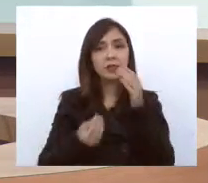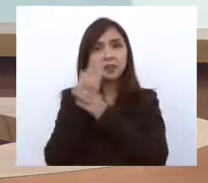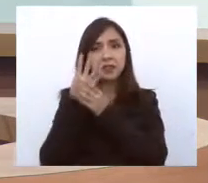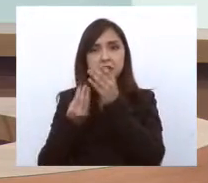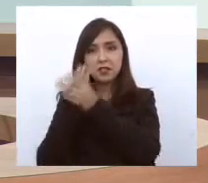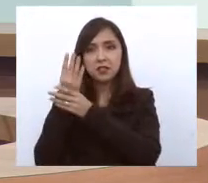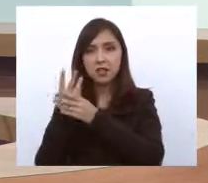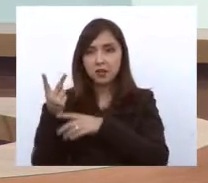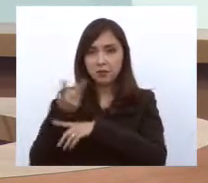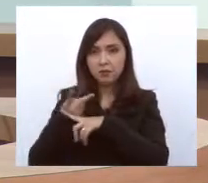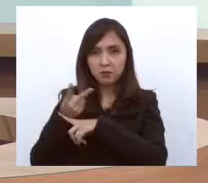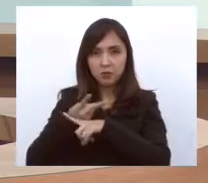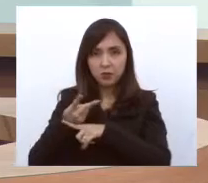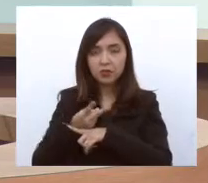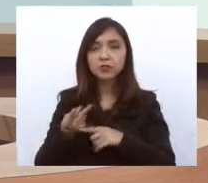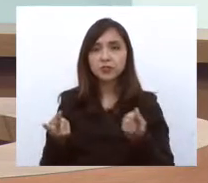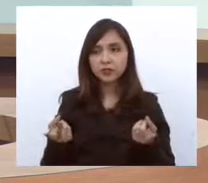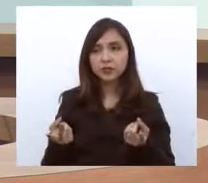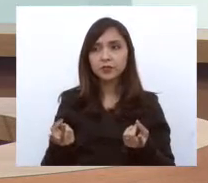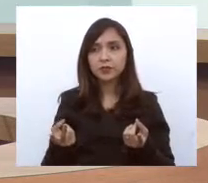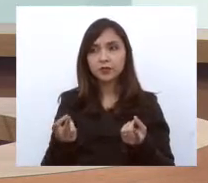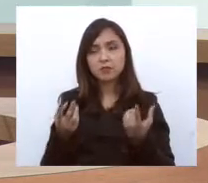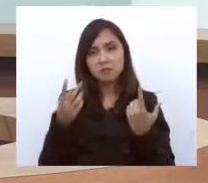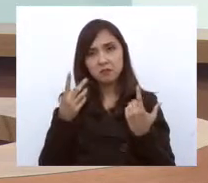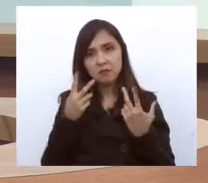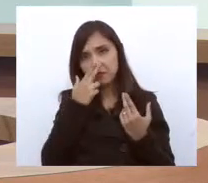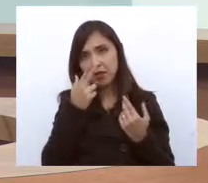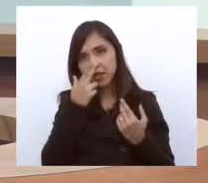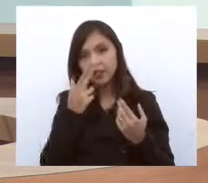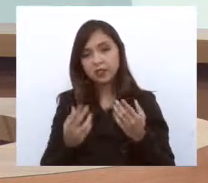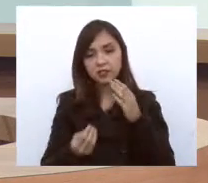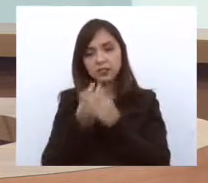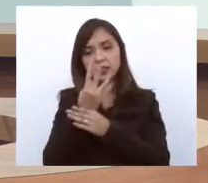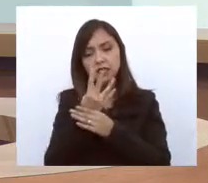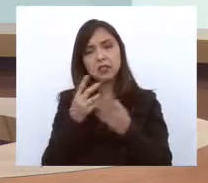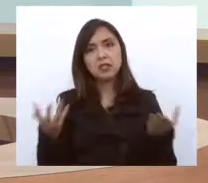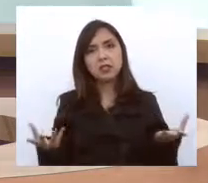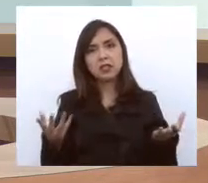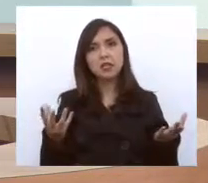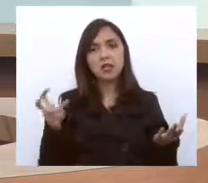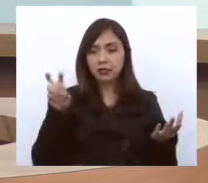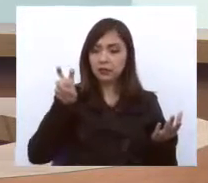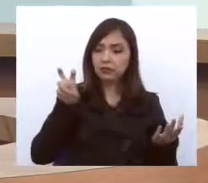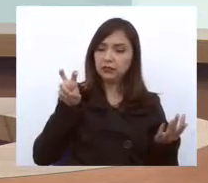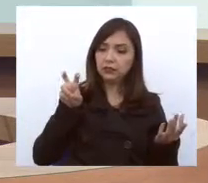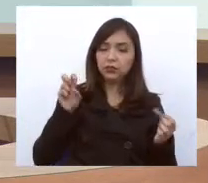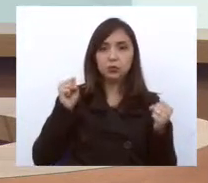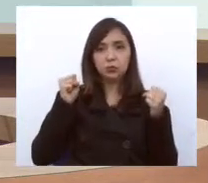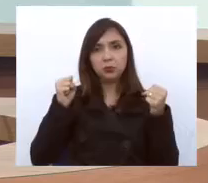dos procuradores, a cara de pau alguém tem que criar um quinto poder